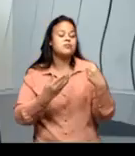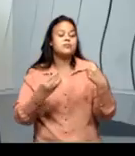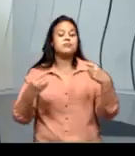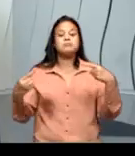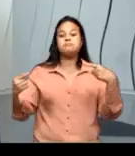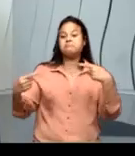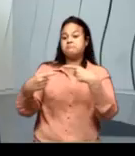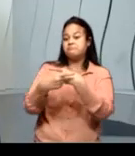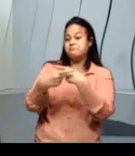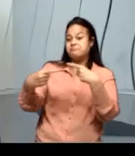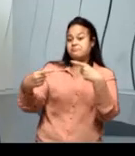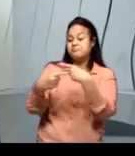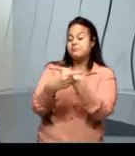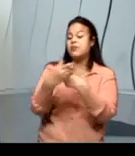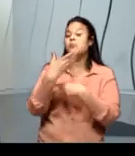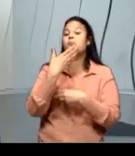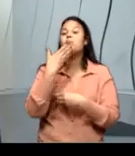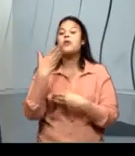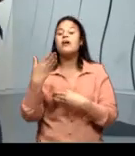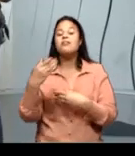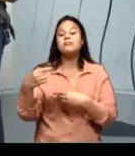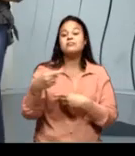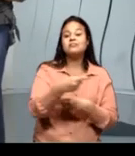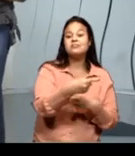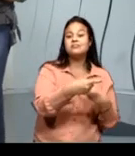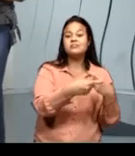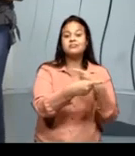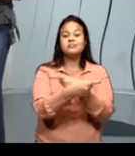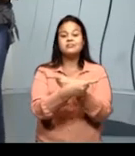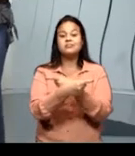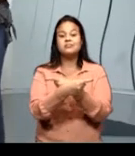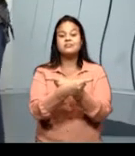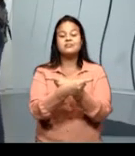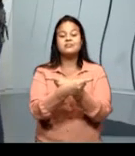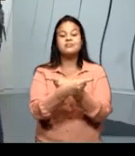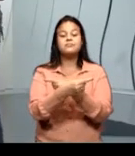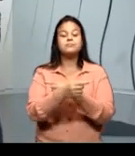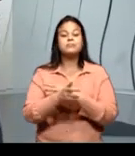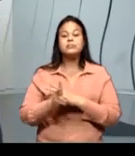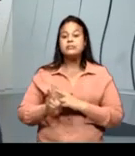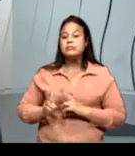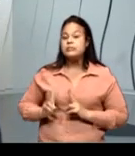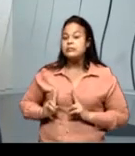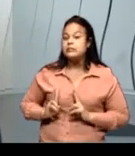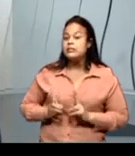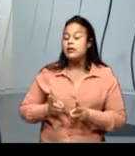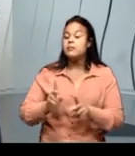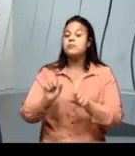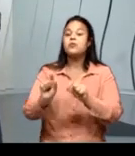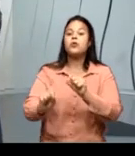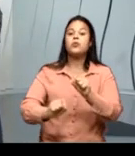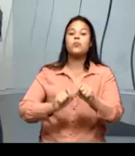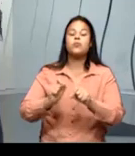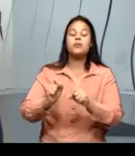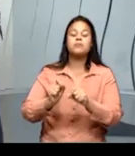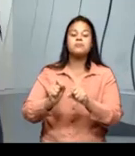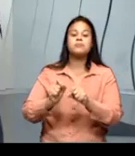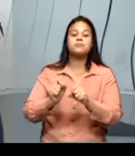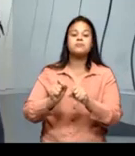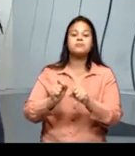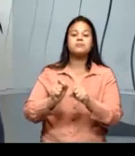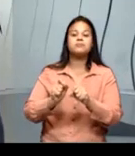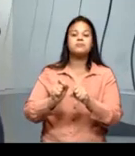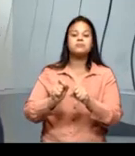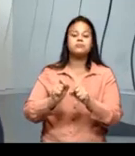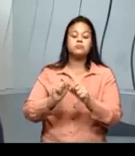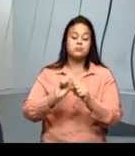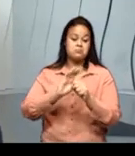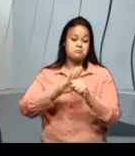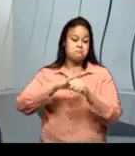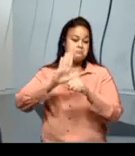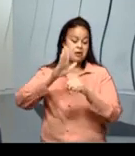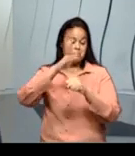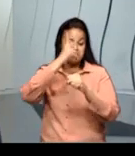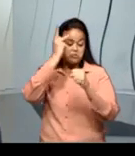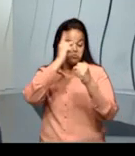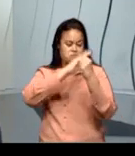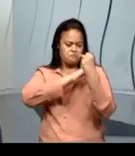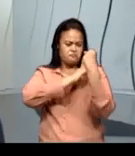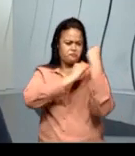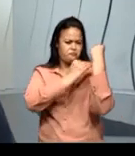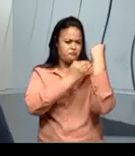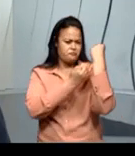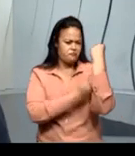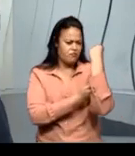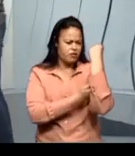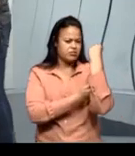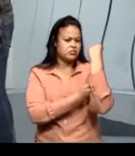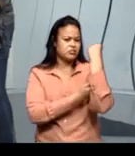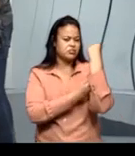vetor resultante? O vetor resultante vai ser sempre apontando para o lado do mais forte, para o lado de quem